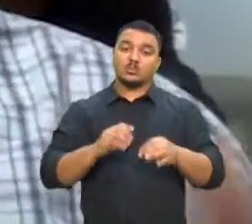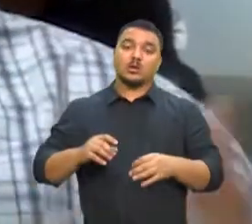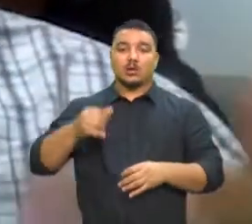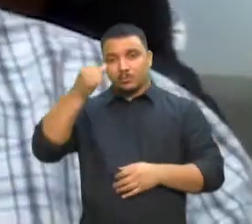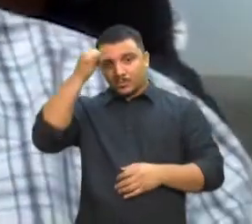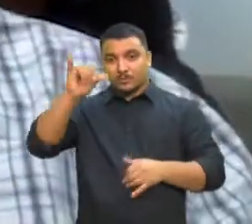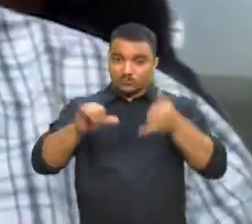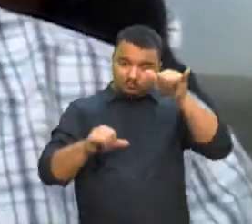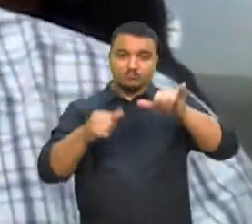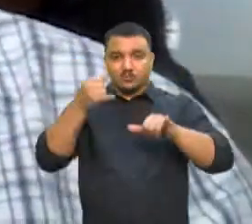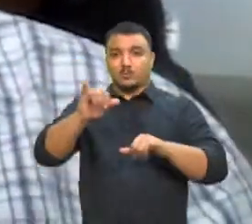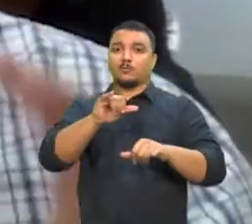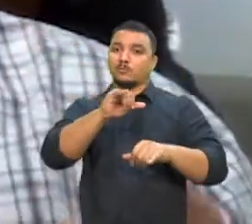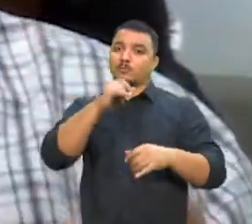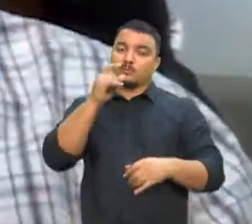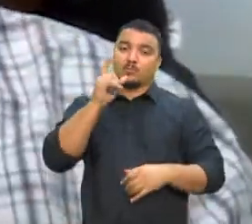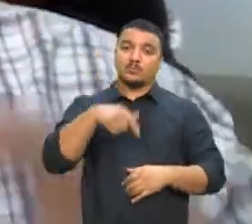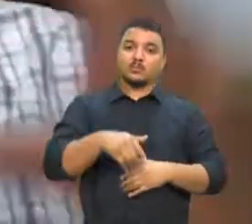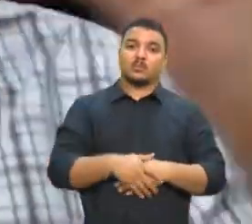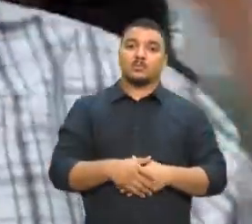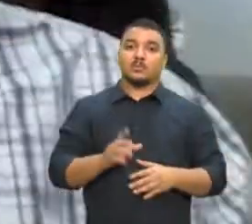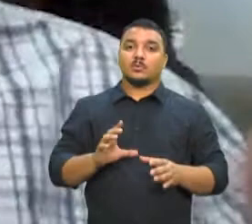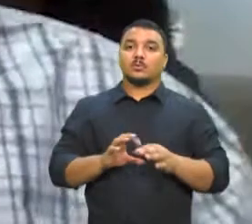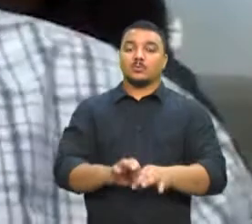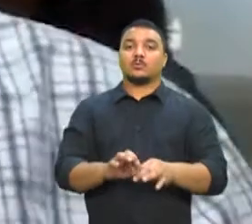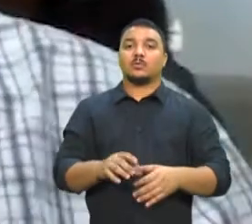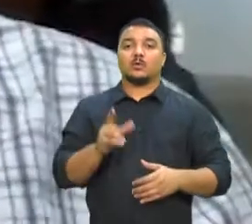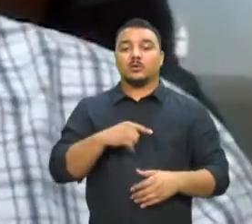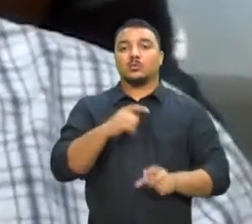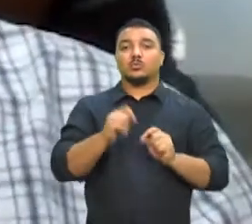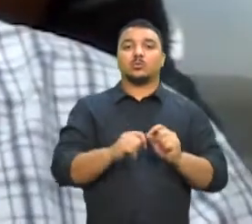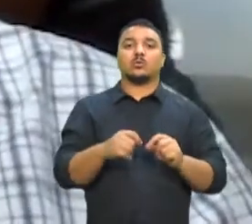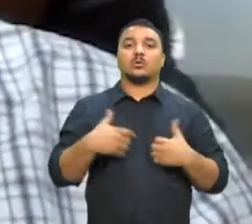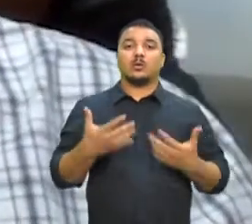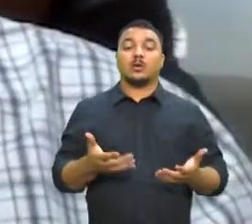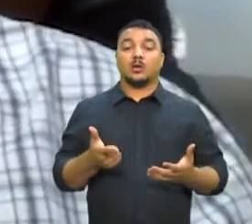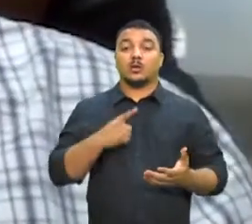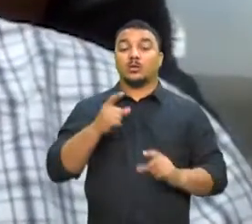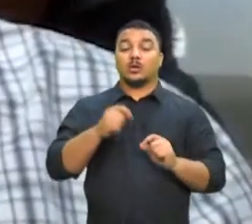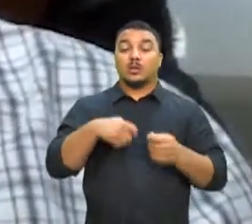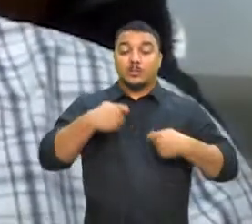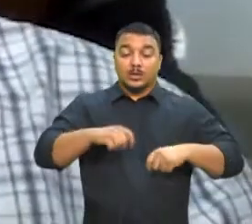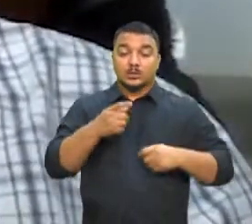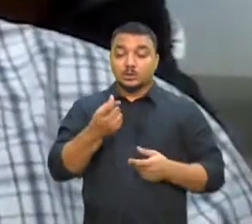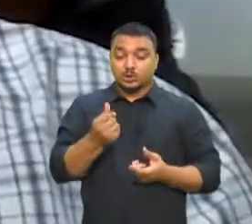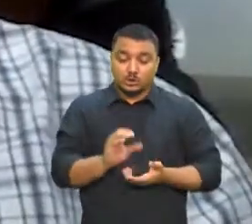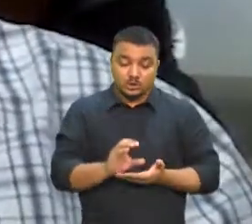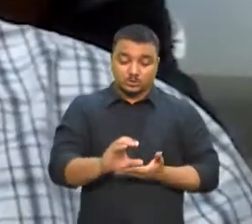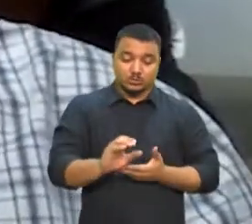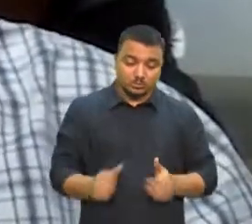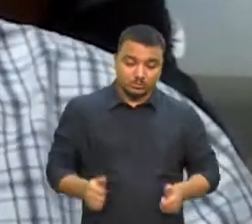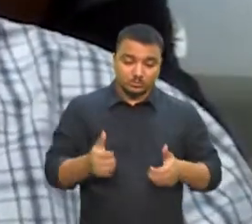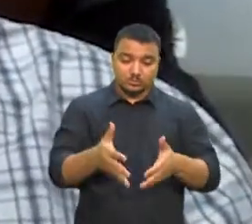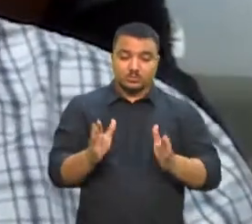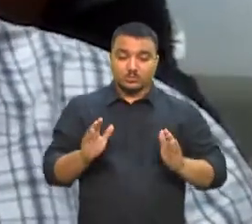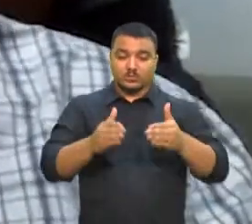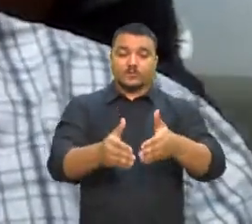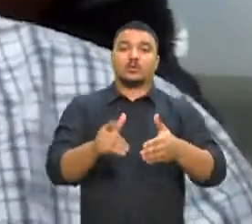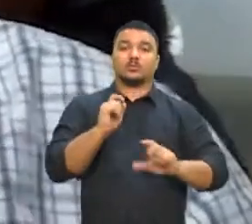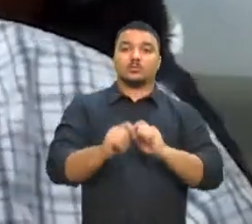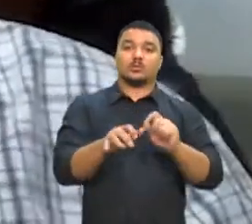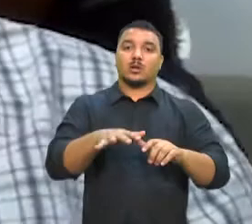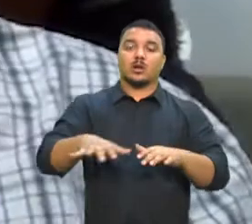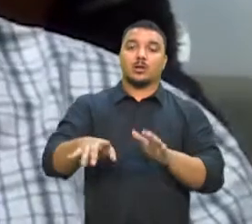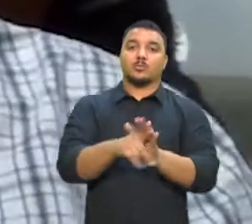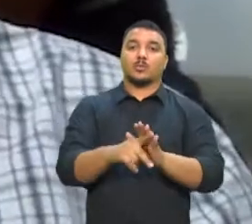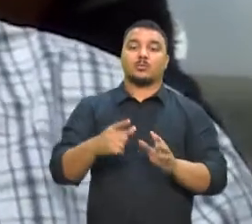prevenção, prevenção, prevenção. E eu acho que nesse sentido, essa verba ela deveria cobrir essas áreas que para mim